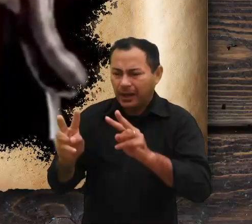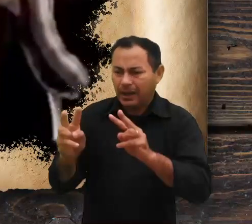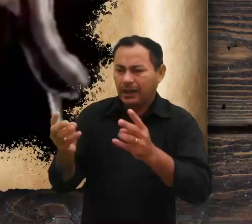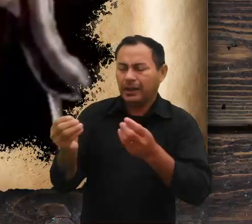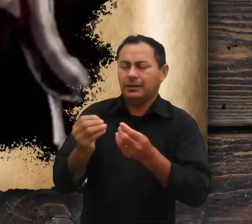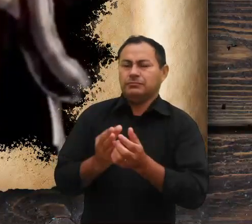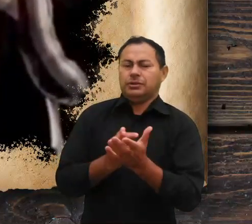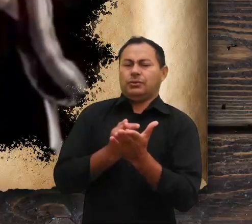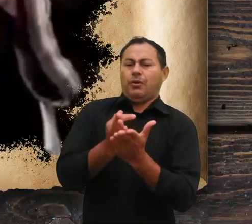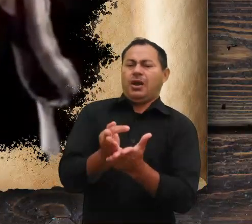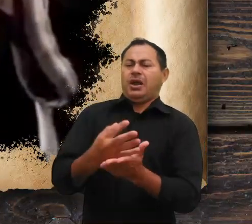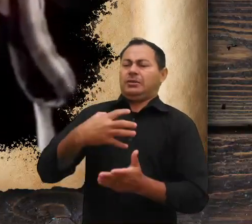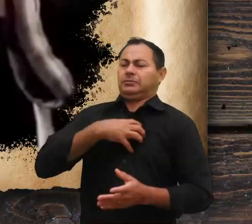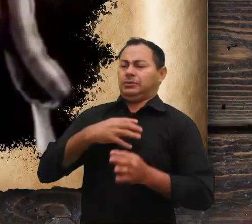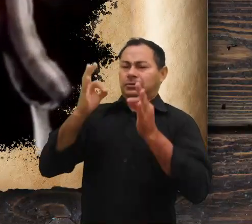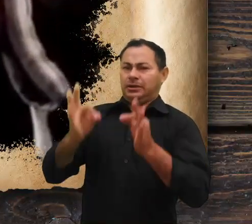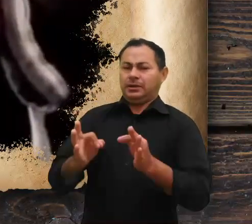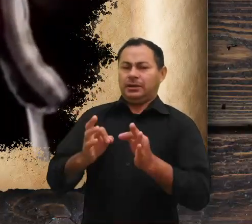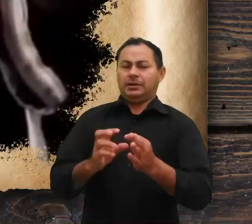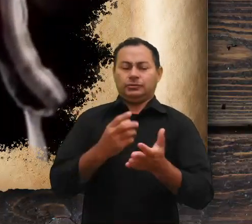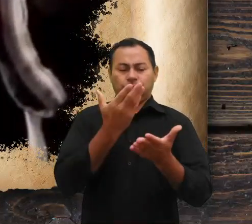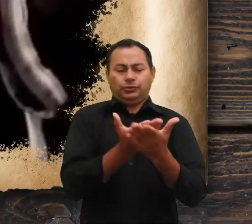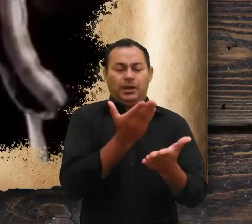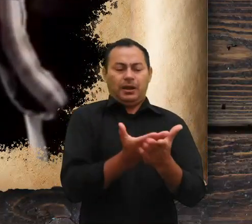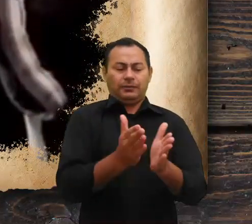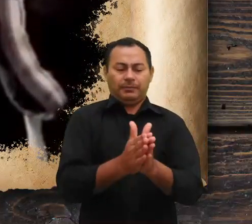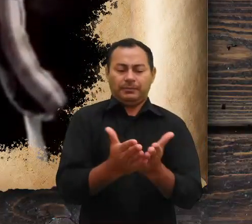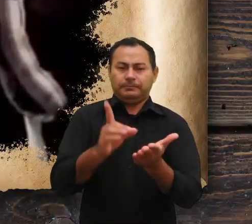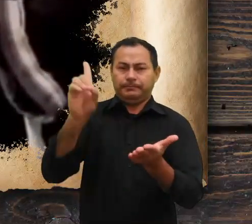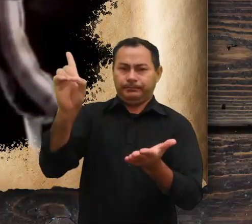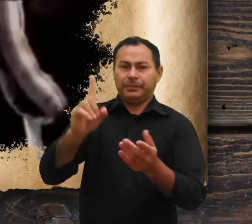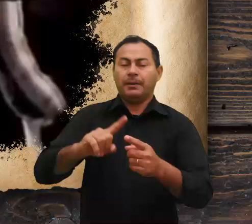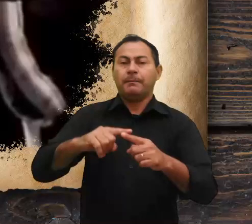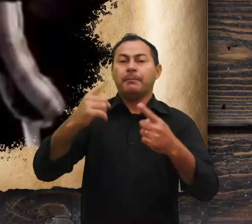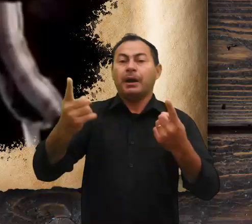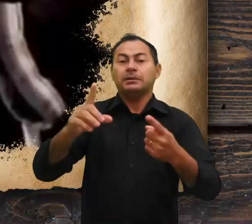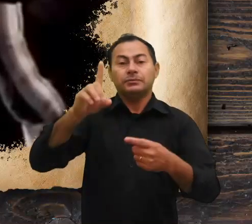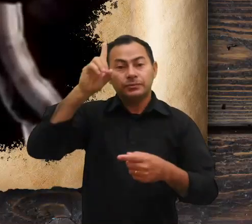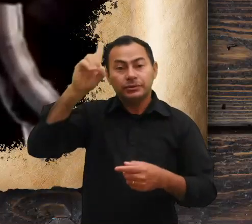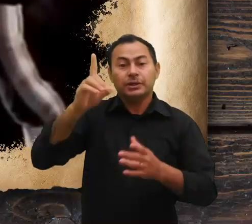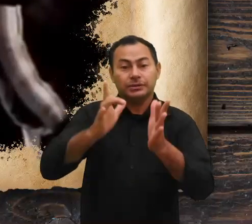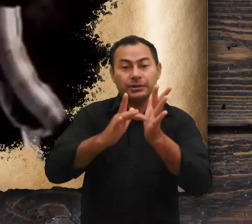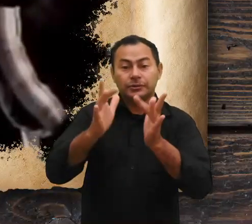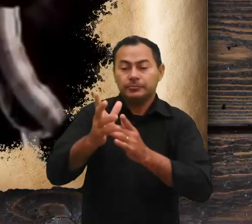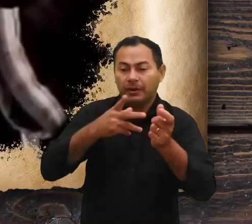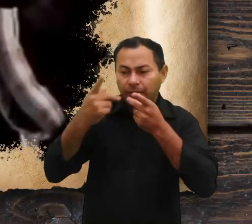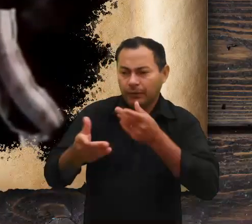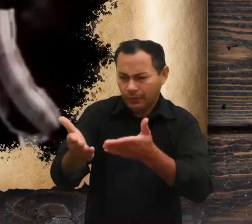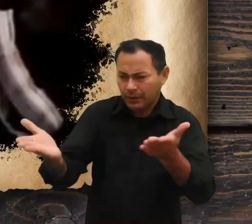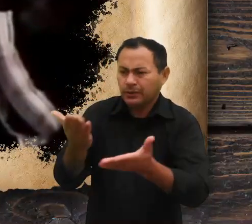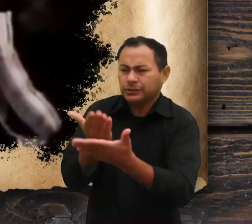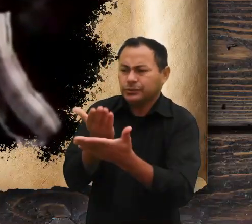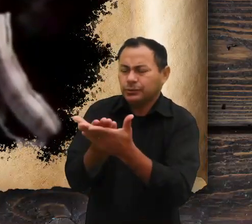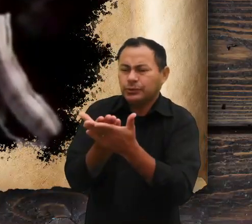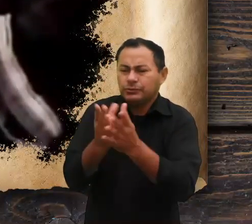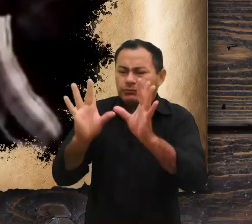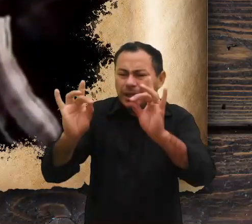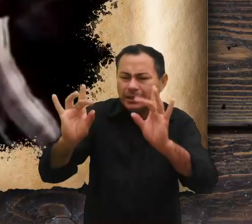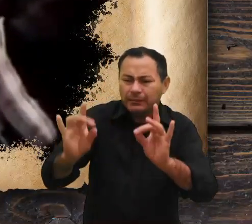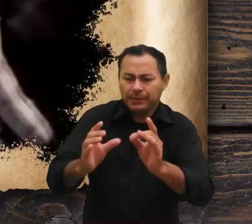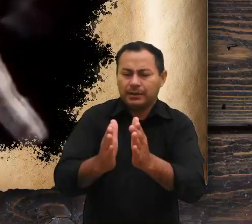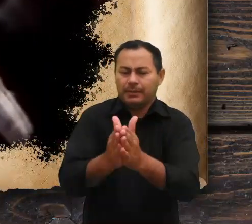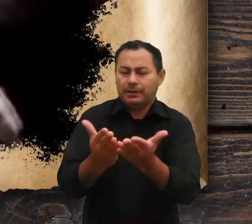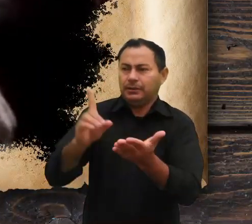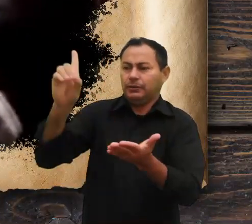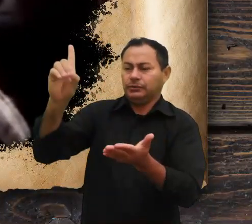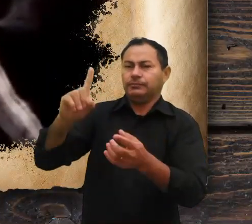considerassem irrepreensíveis, totalmente dedicadas às Escrituras. Certa ocasião, Jesus lhes disse: e vocês estudam